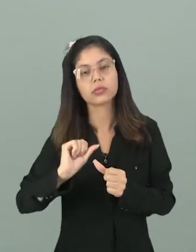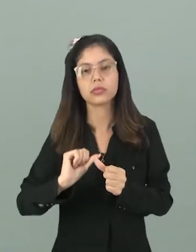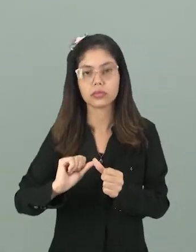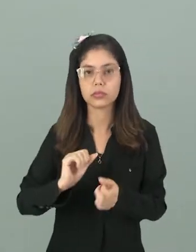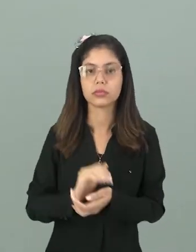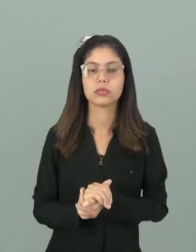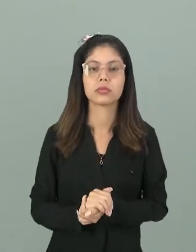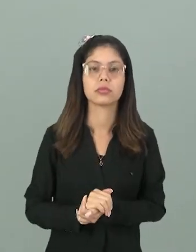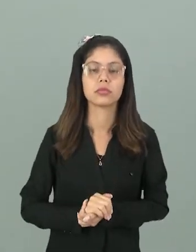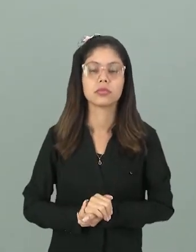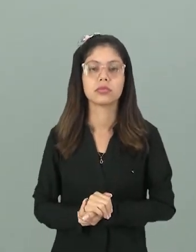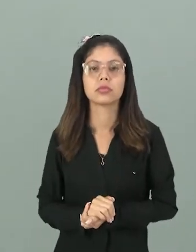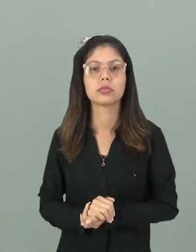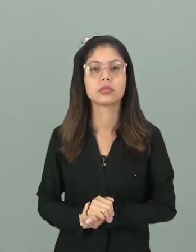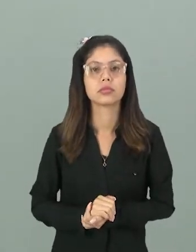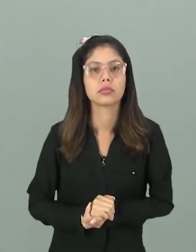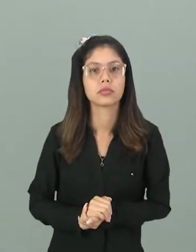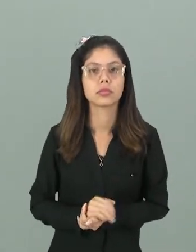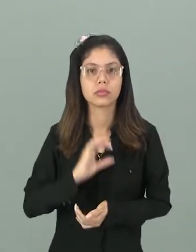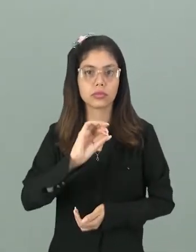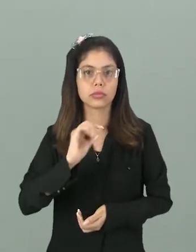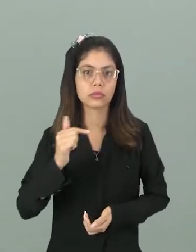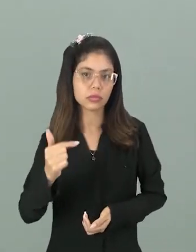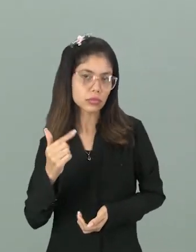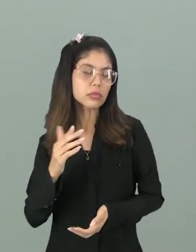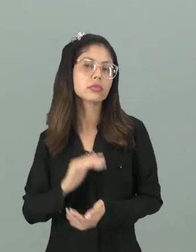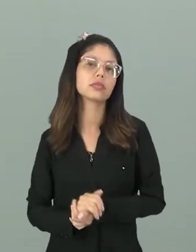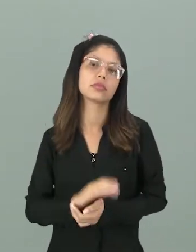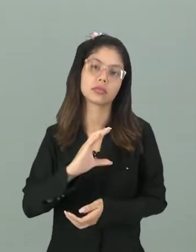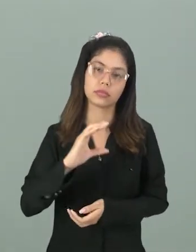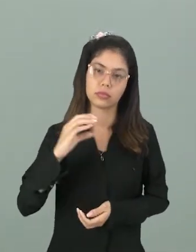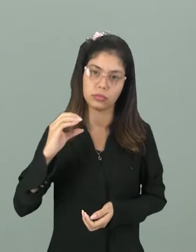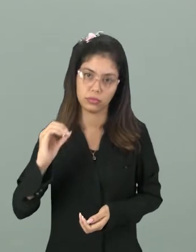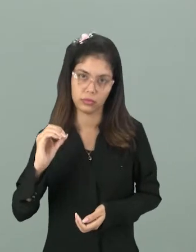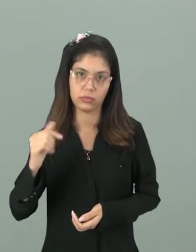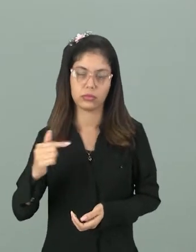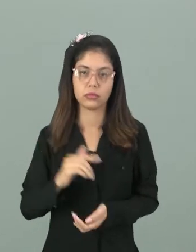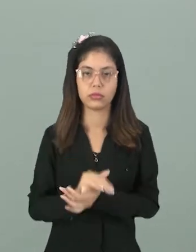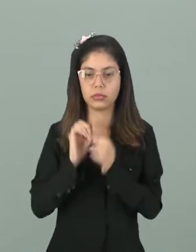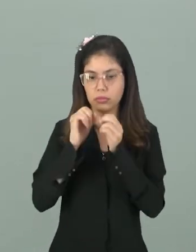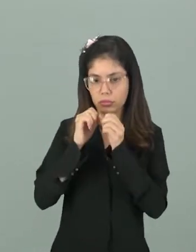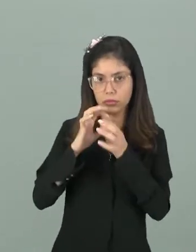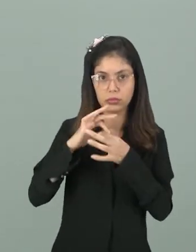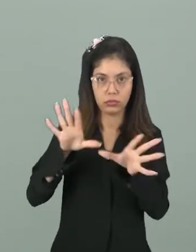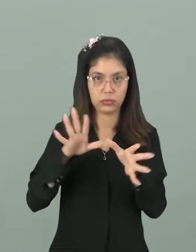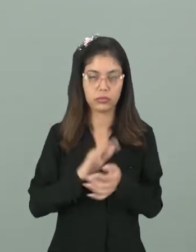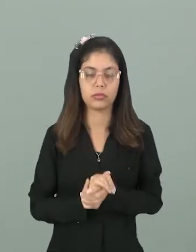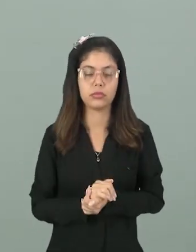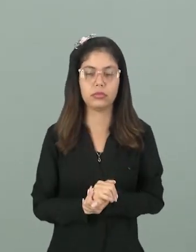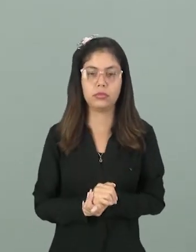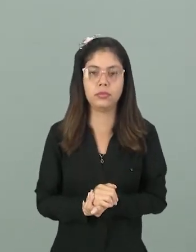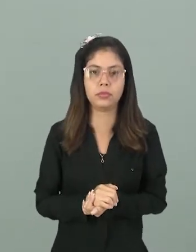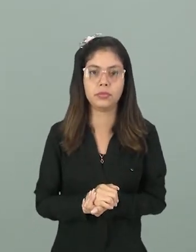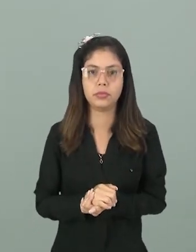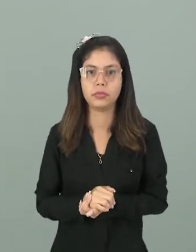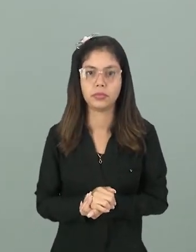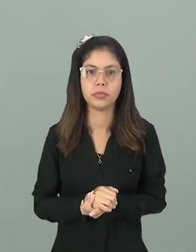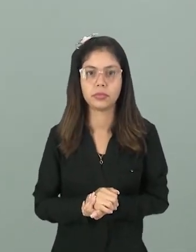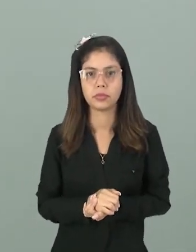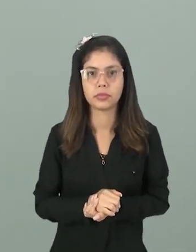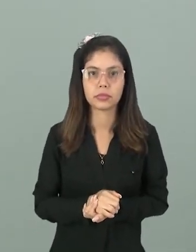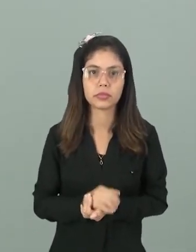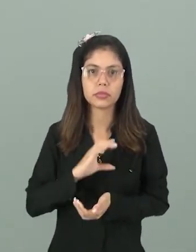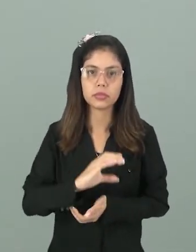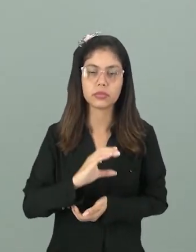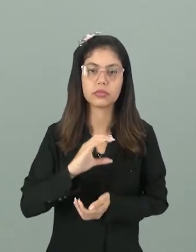que é o processo de troca, né? Esse oxigênio vai ser trocado pelo carbono, que é o que a gente libera. E